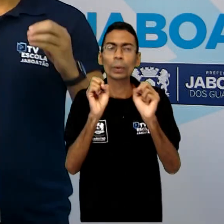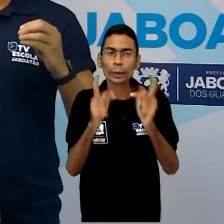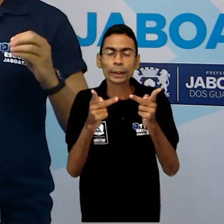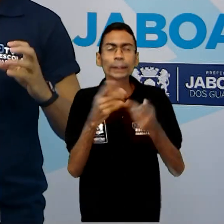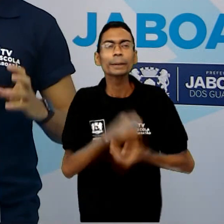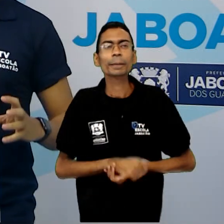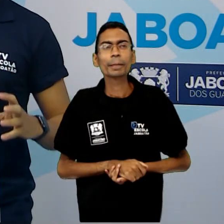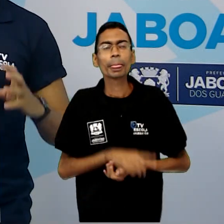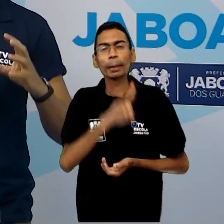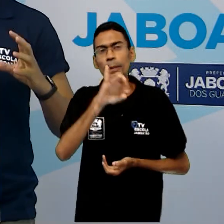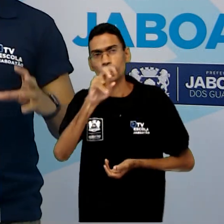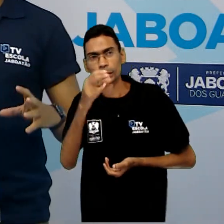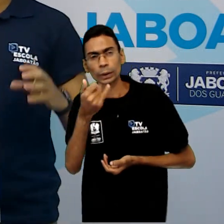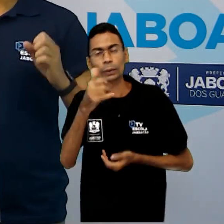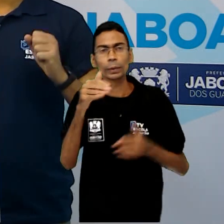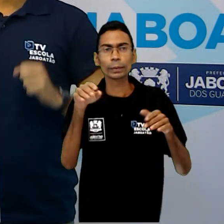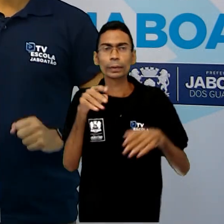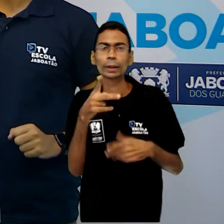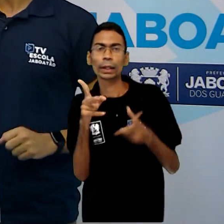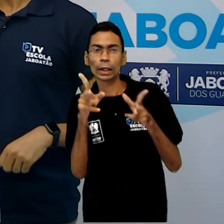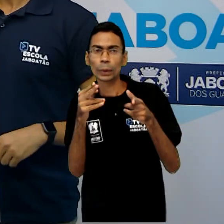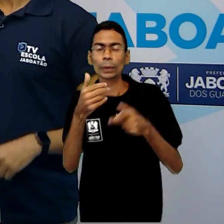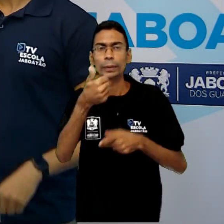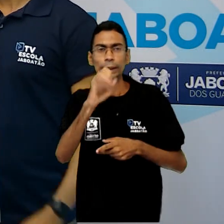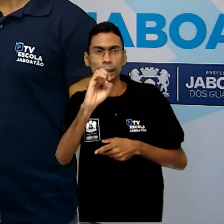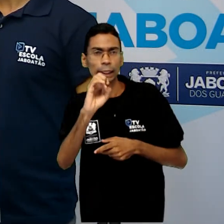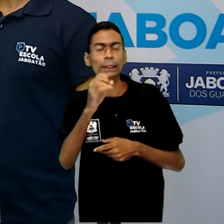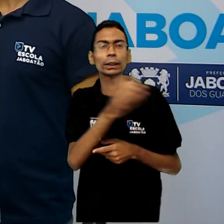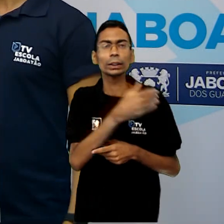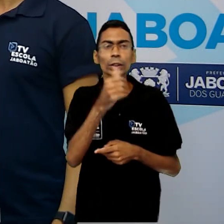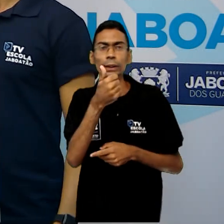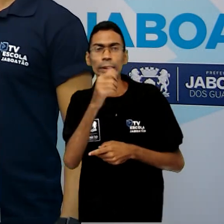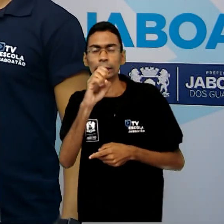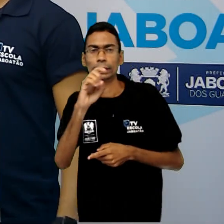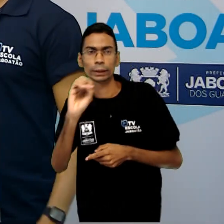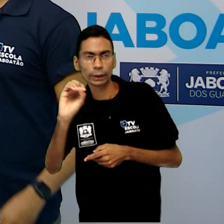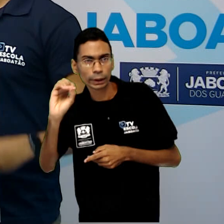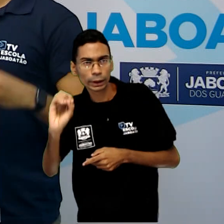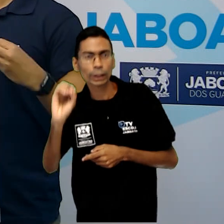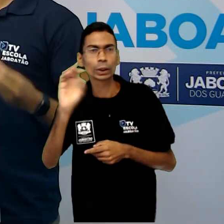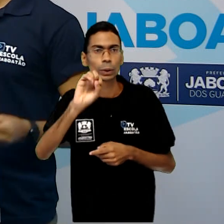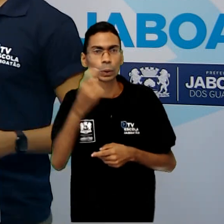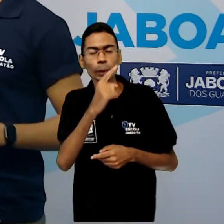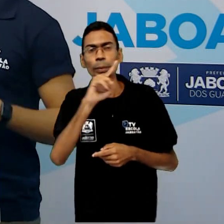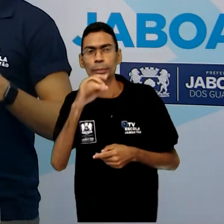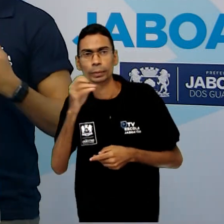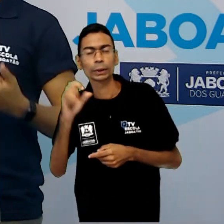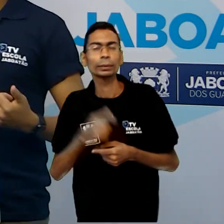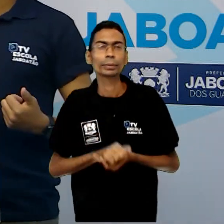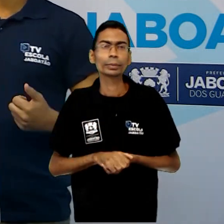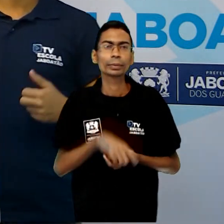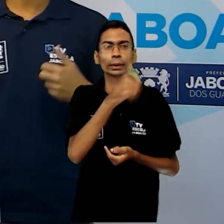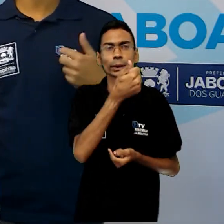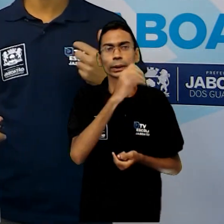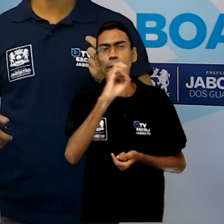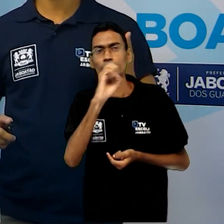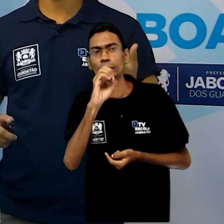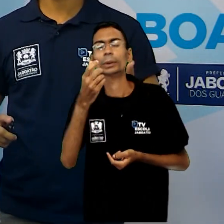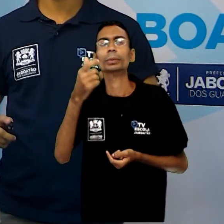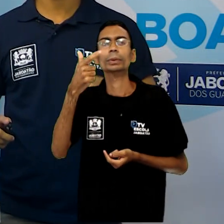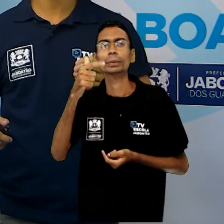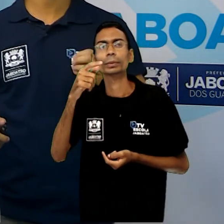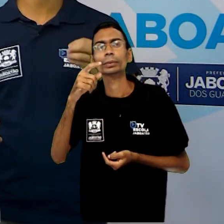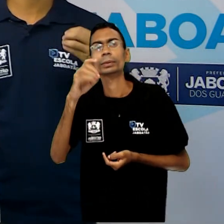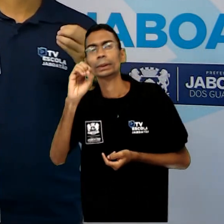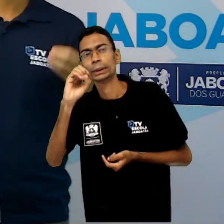Denominador igual a 10, 100 ou 1000, lê-se o número seguido das palavras décimos, centésimos ou